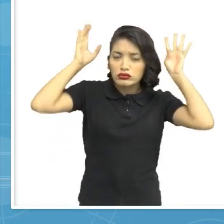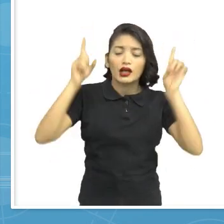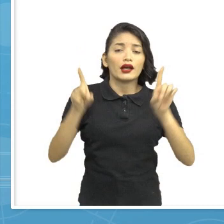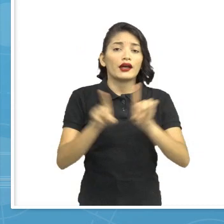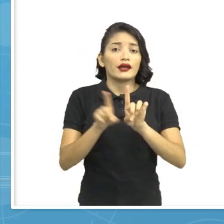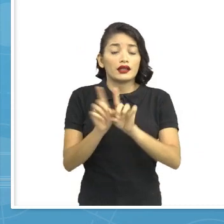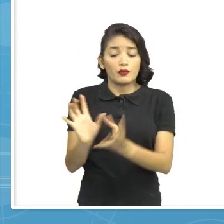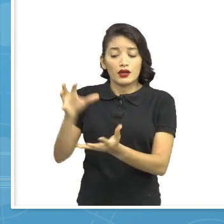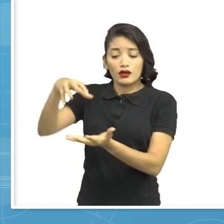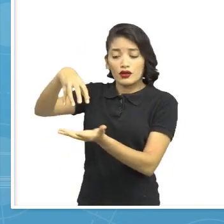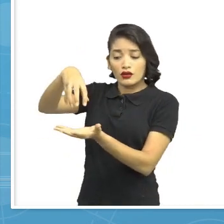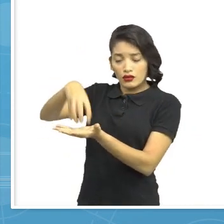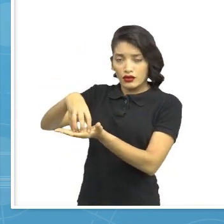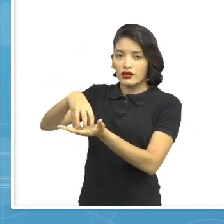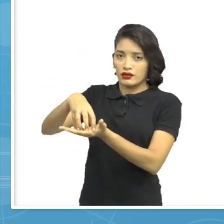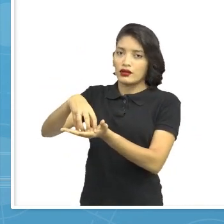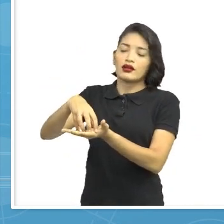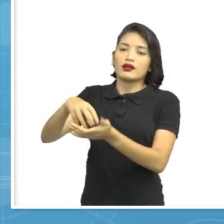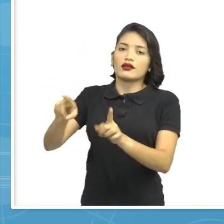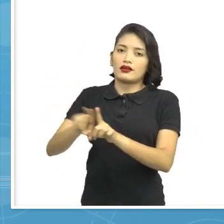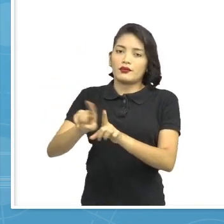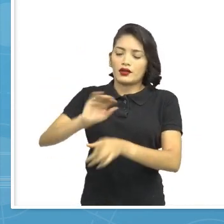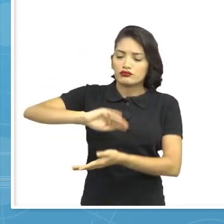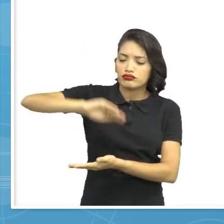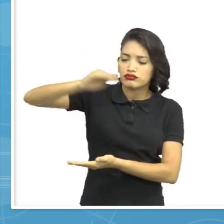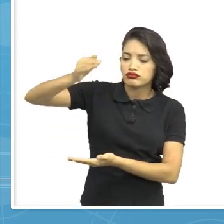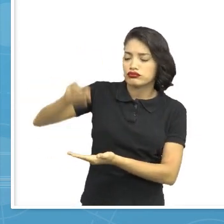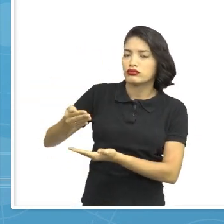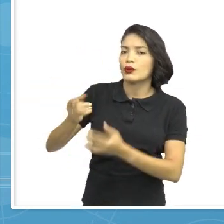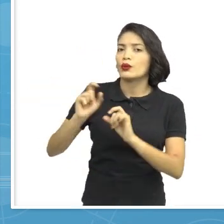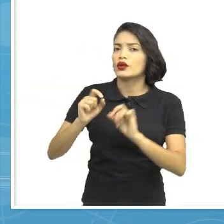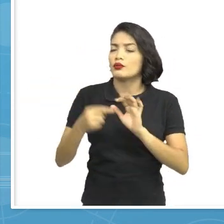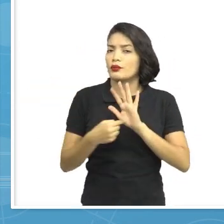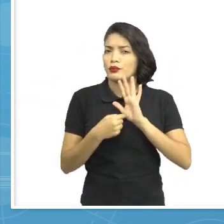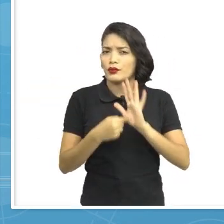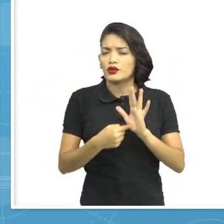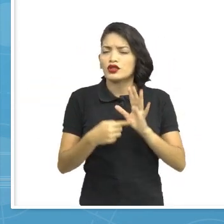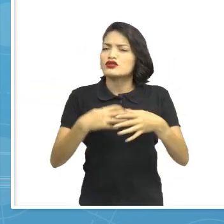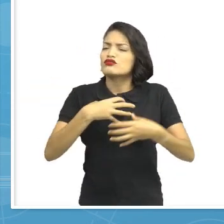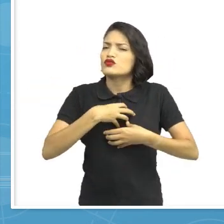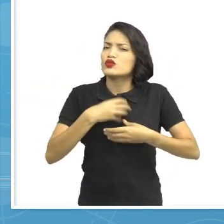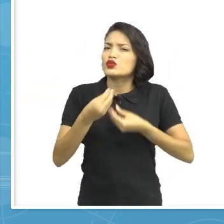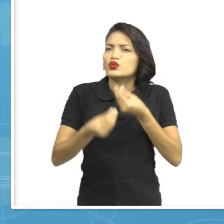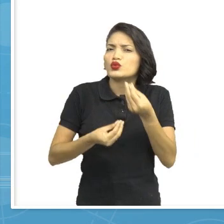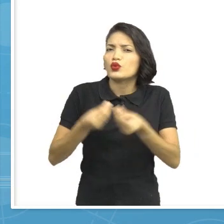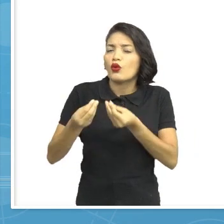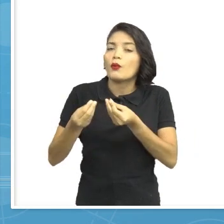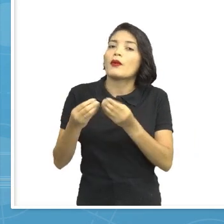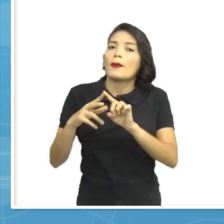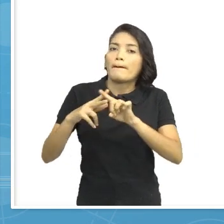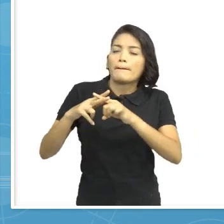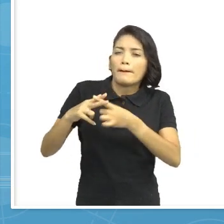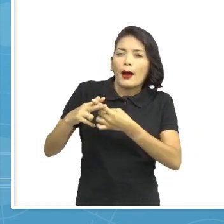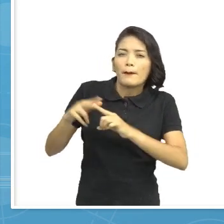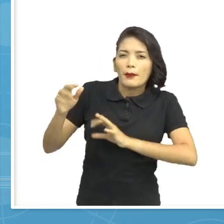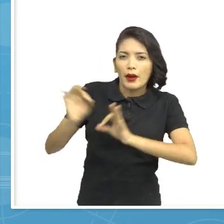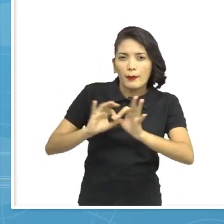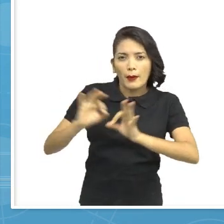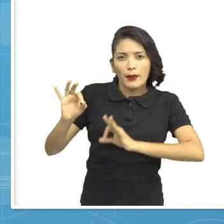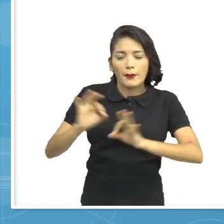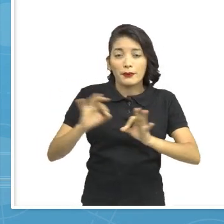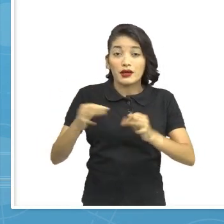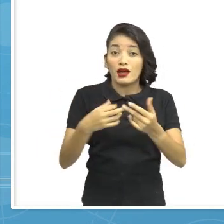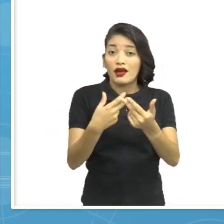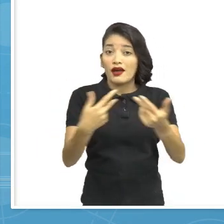aldeia, que ela também é disposta em arco, ela traz para a gente essa sensação de manutenção, né? Ou seja, as coisas